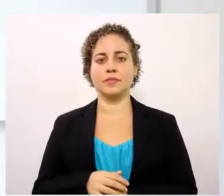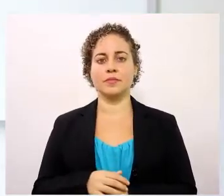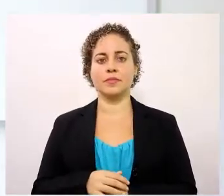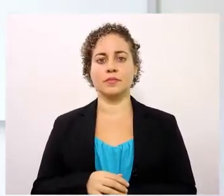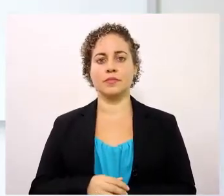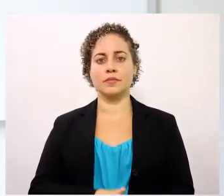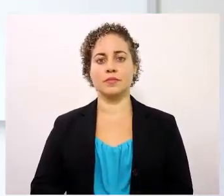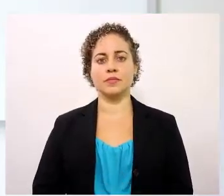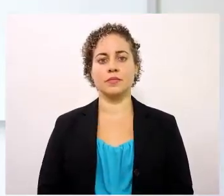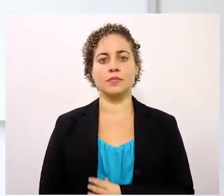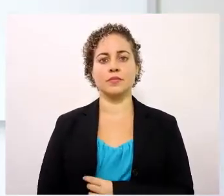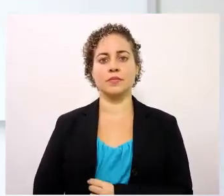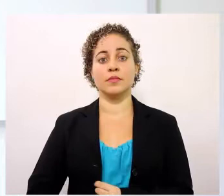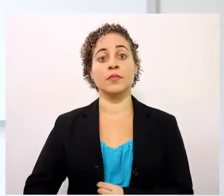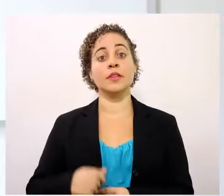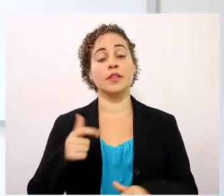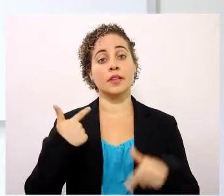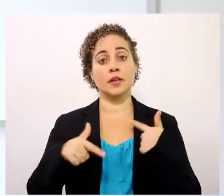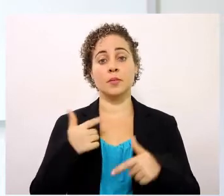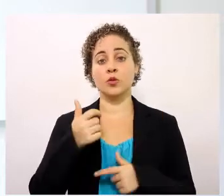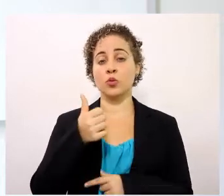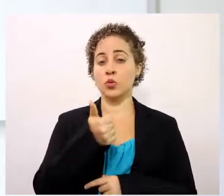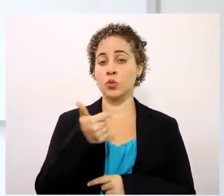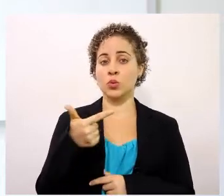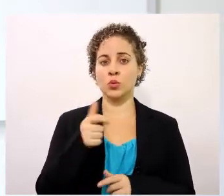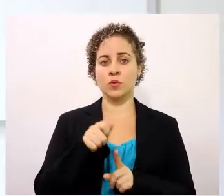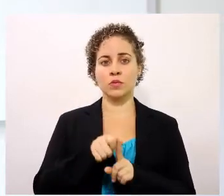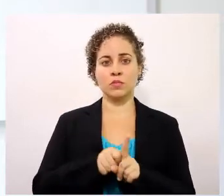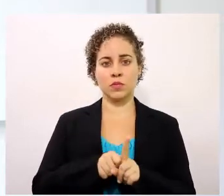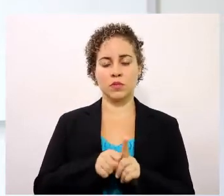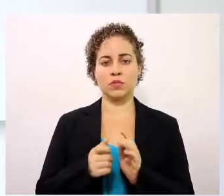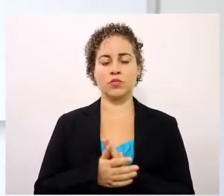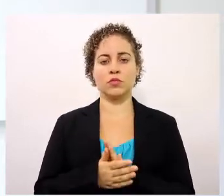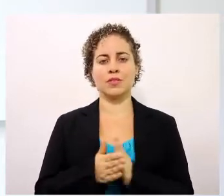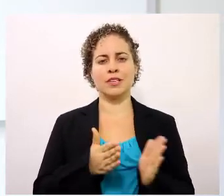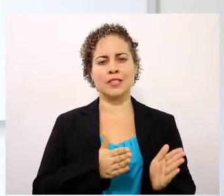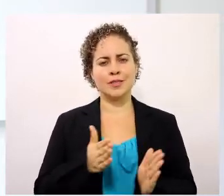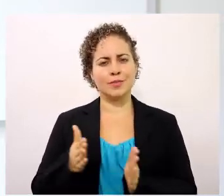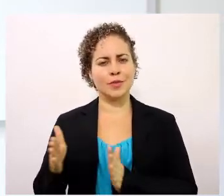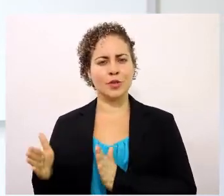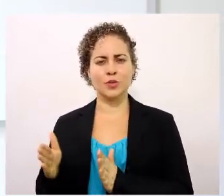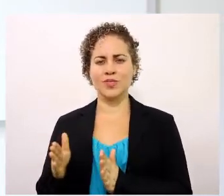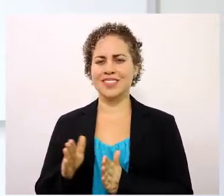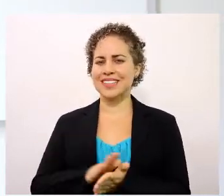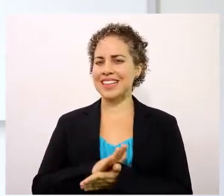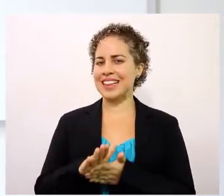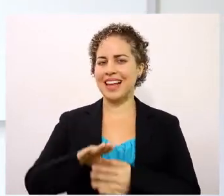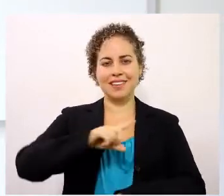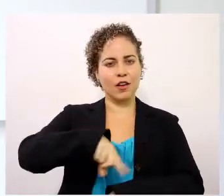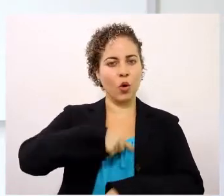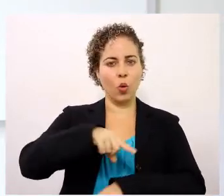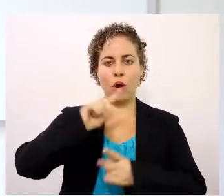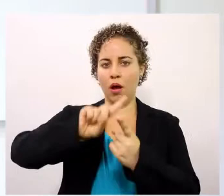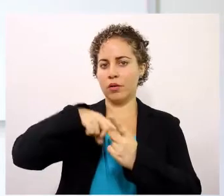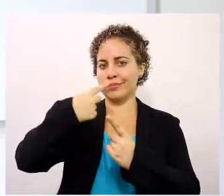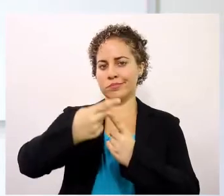que ela trabalhou durante 12 meses e nesse período não fez nenhuma hora extra.